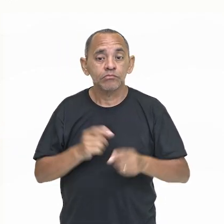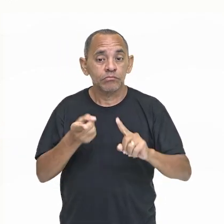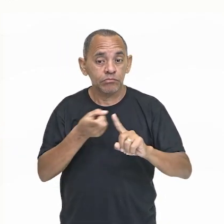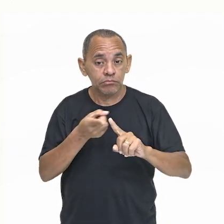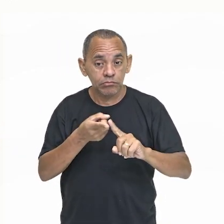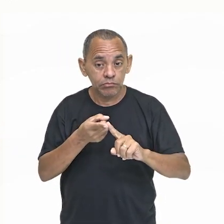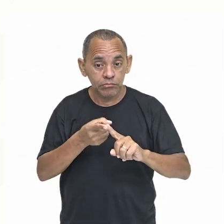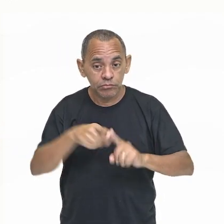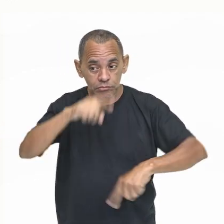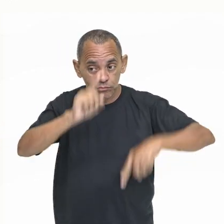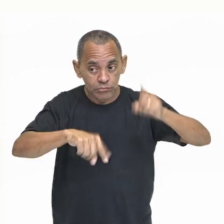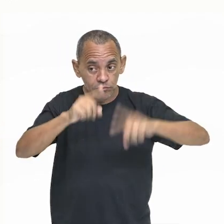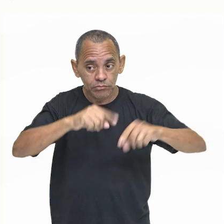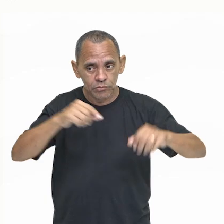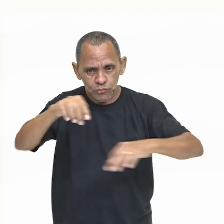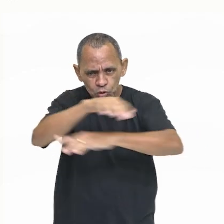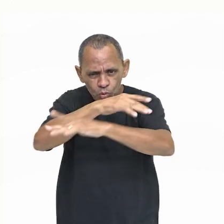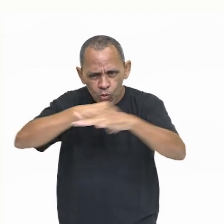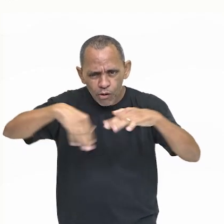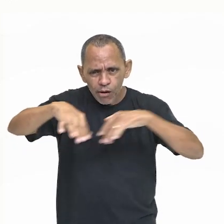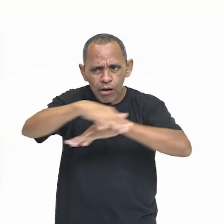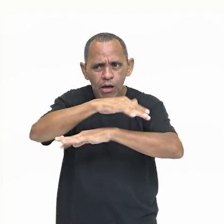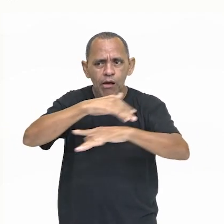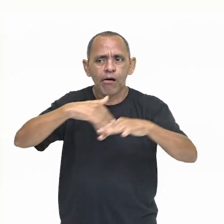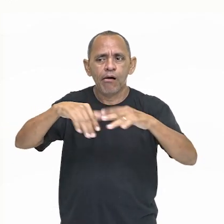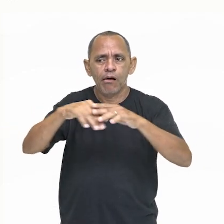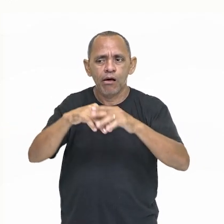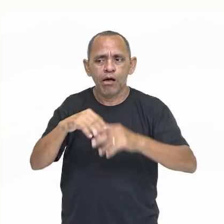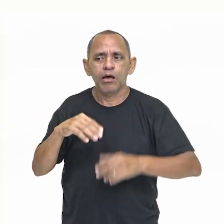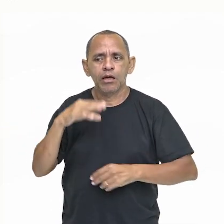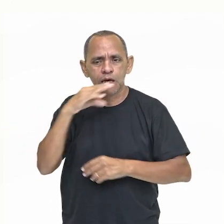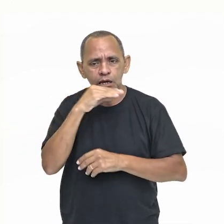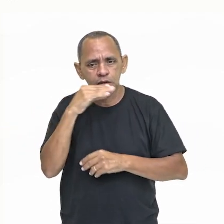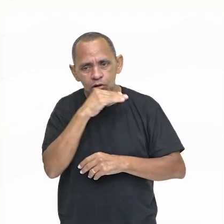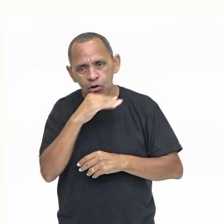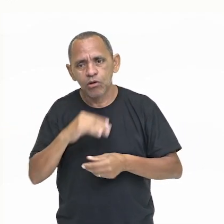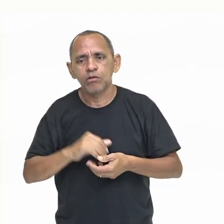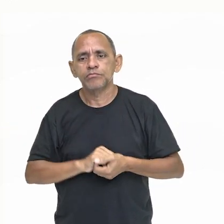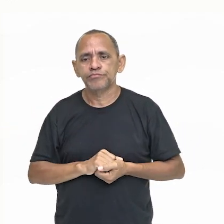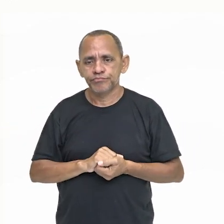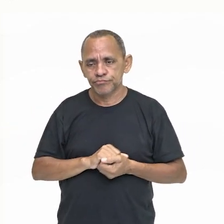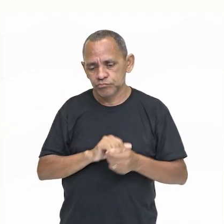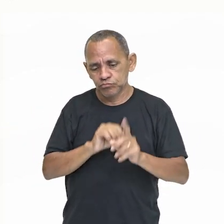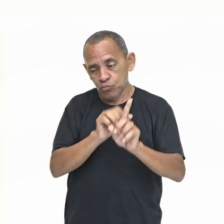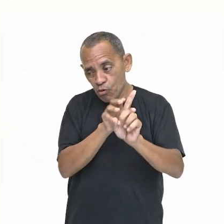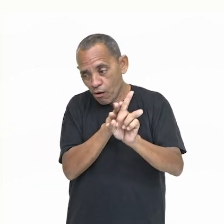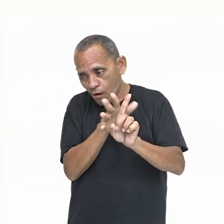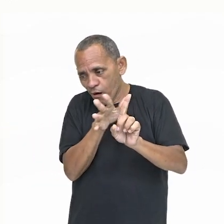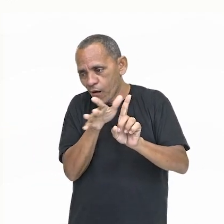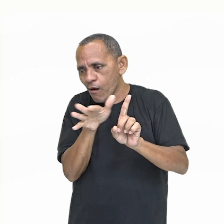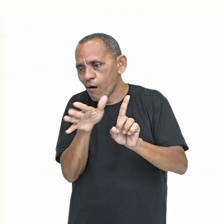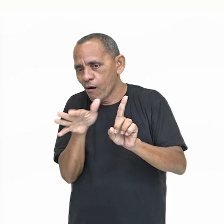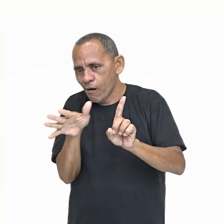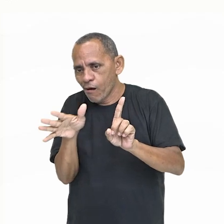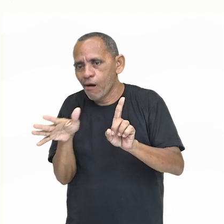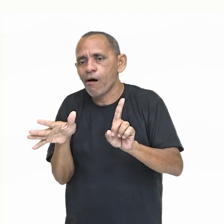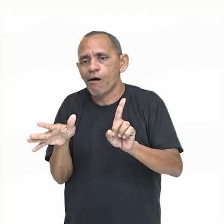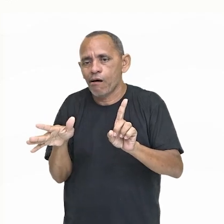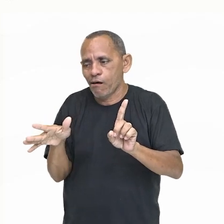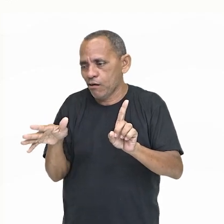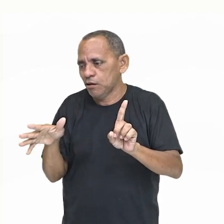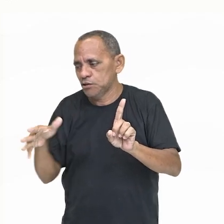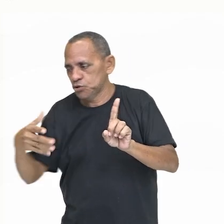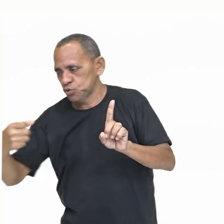a energia térmica, olha aqui, passa de partícula para partícula, sem que